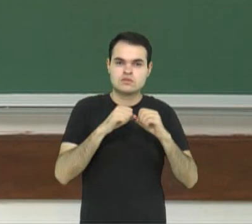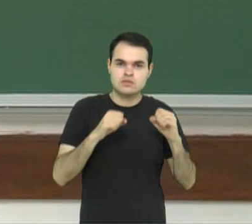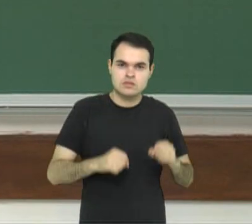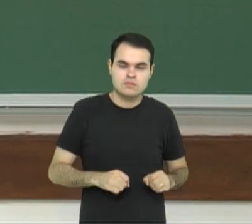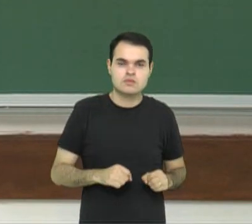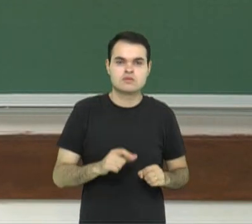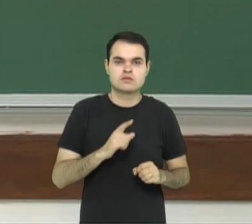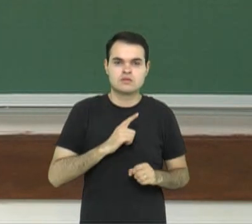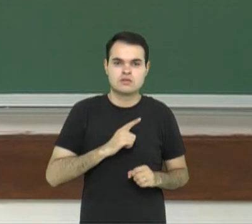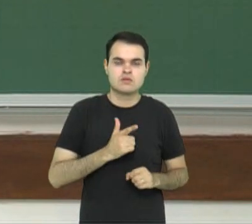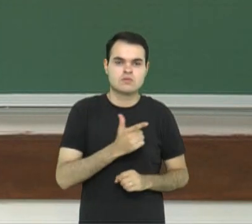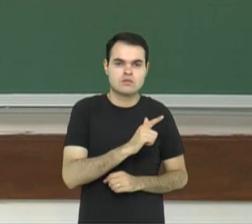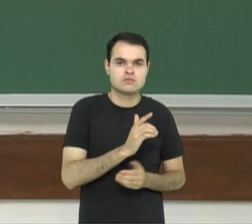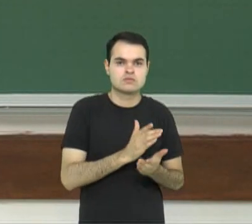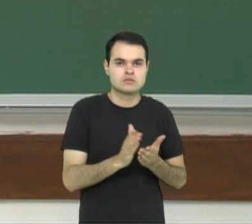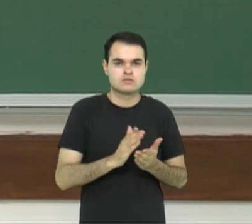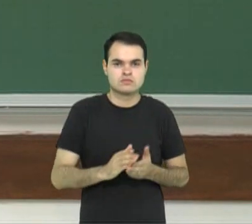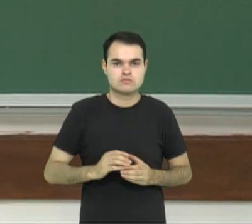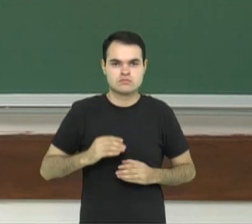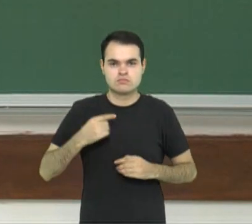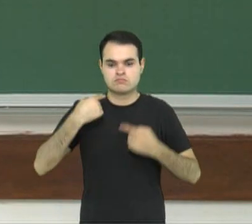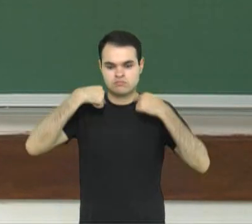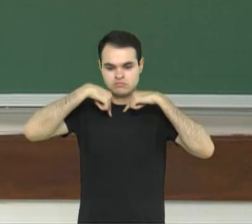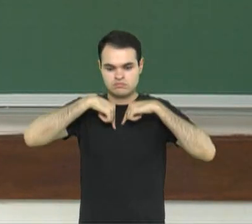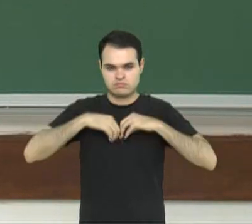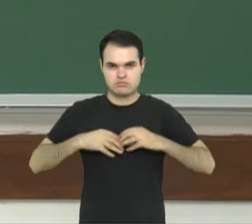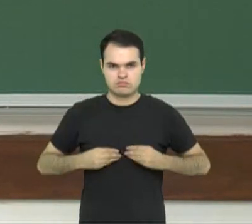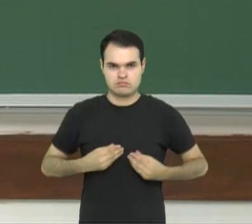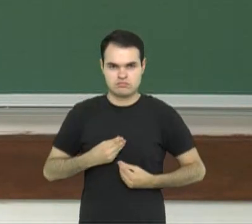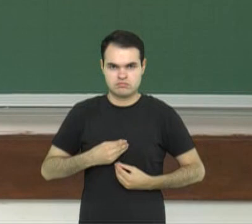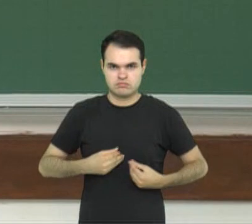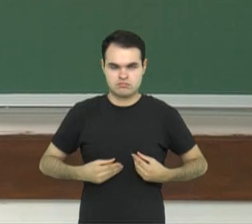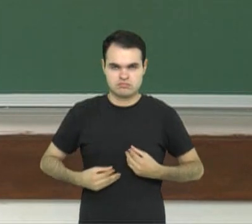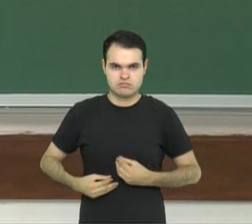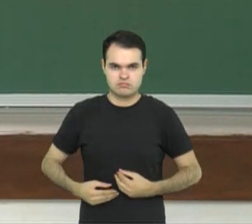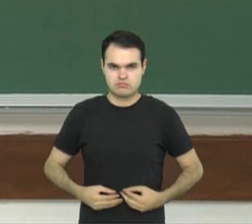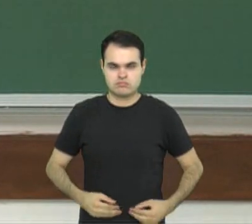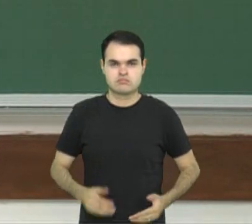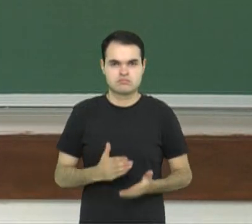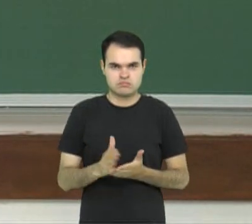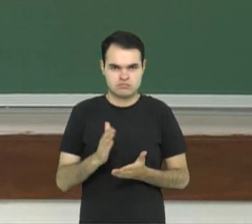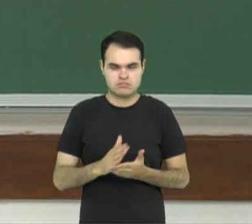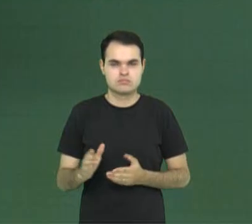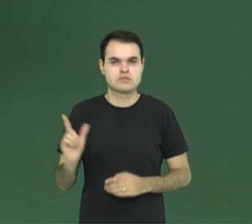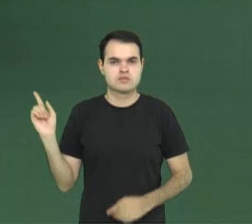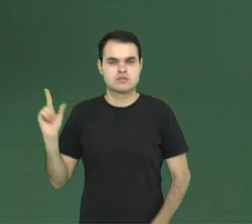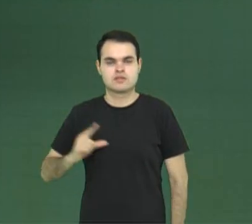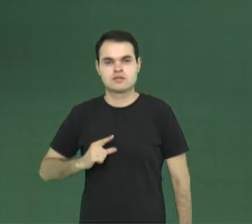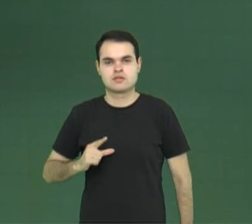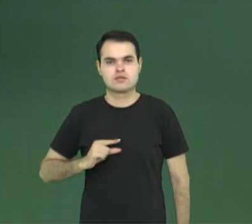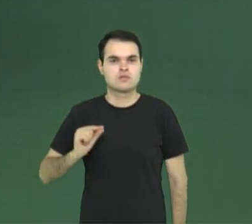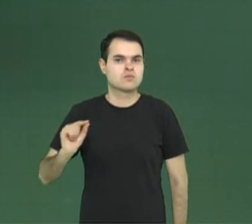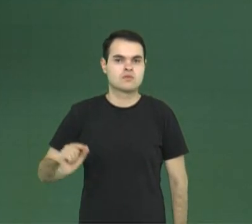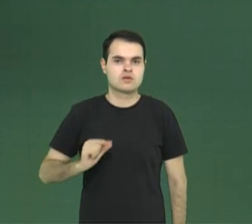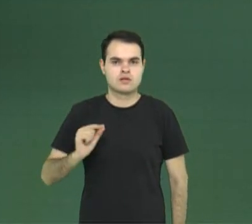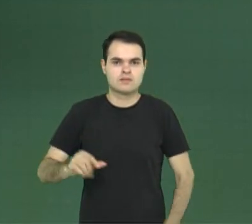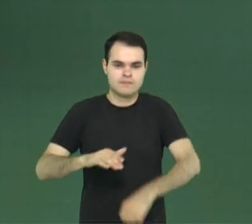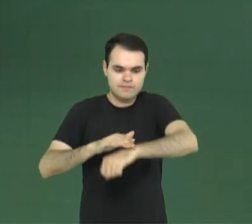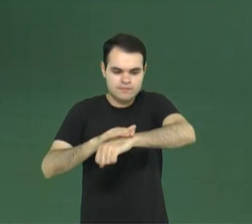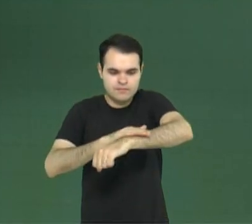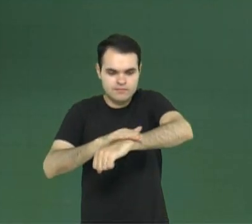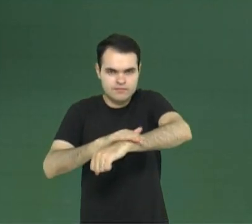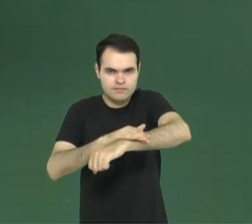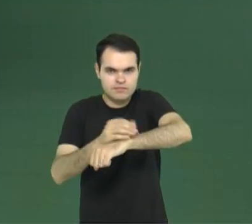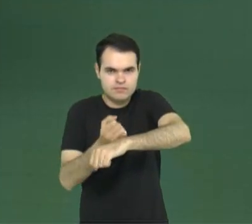eliminação de excretas, sistema digestório e sistema respiratório. Vamos acompanhar no próximo slide? Eu trouxe aqui uma das funções da pele é